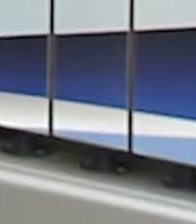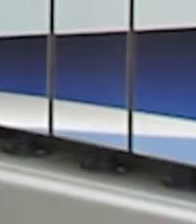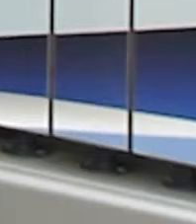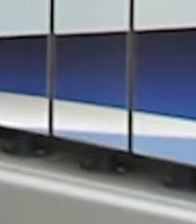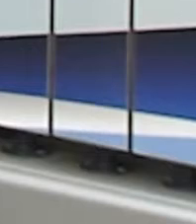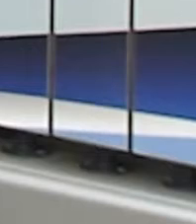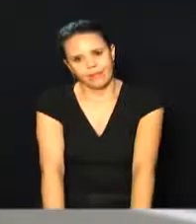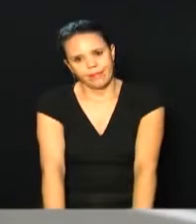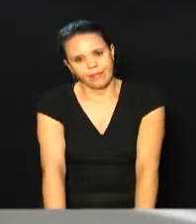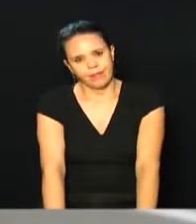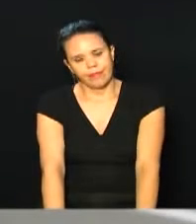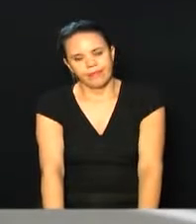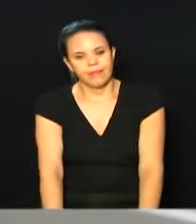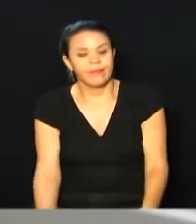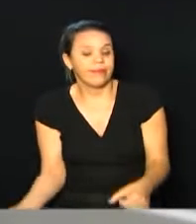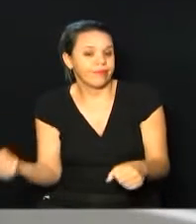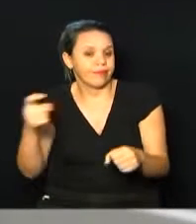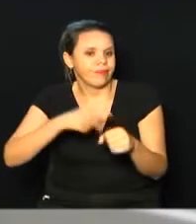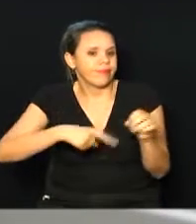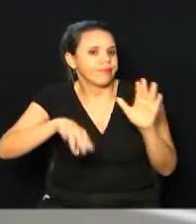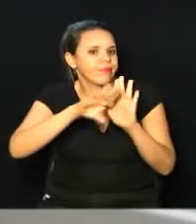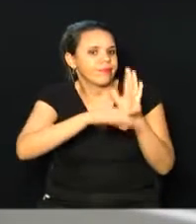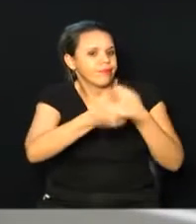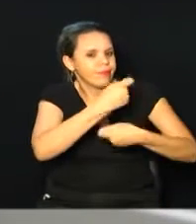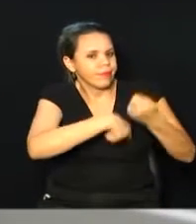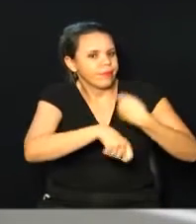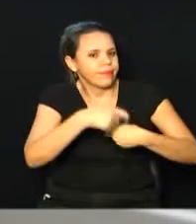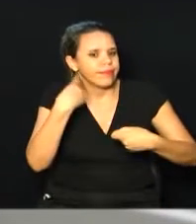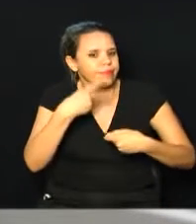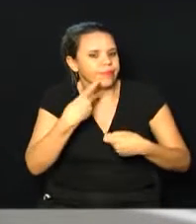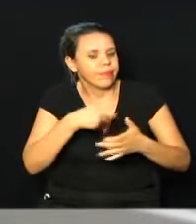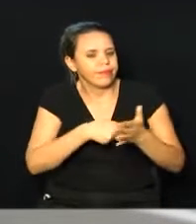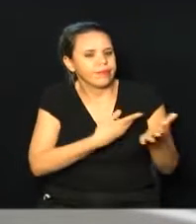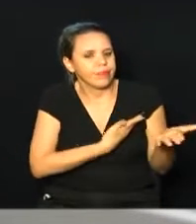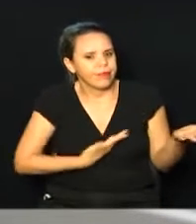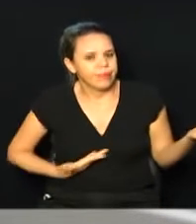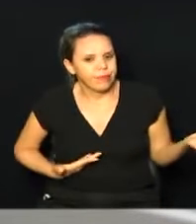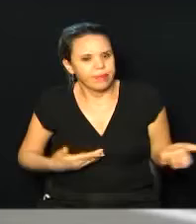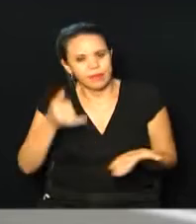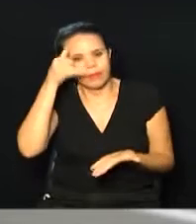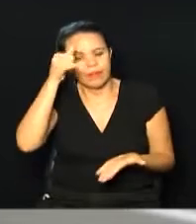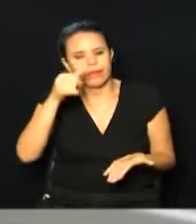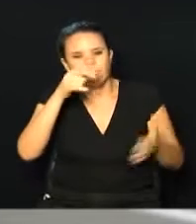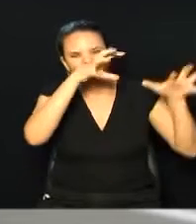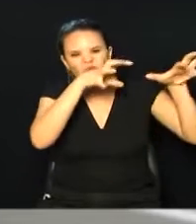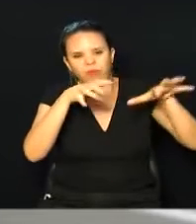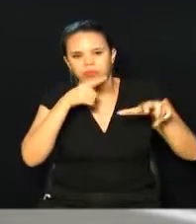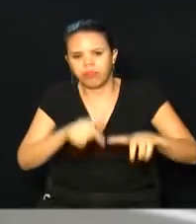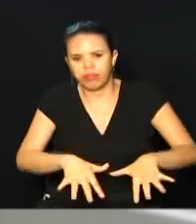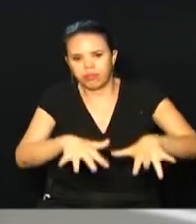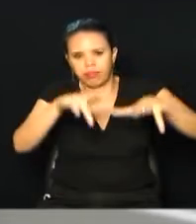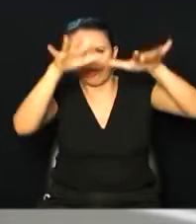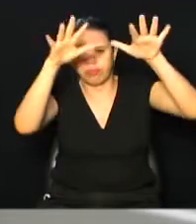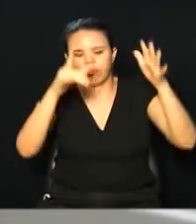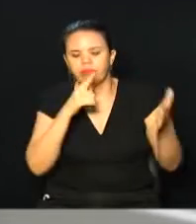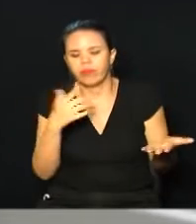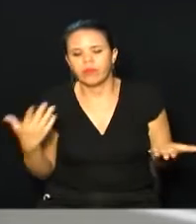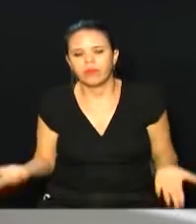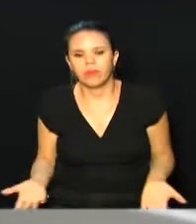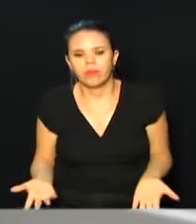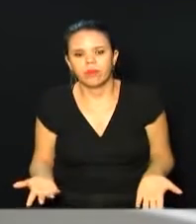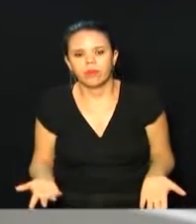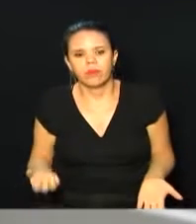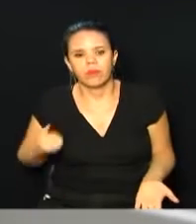A gente está de volta com Questão de Ordem, que hoje fala de políticas públicas de combate à enchente aqui na cidade de Campinas.